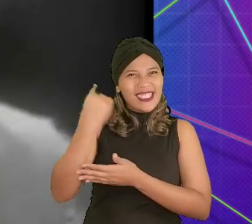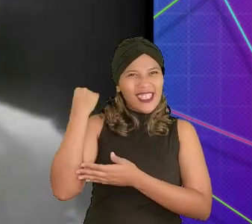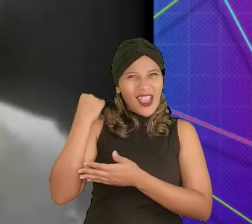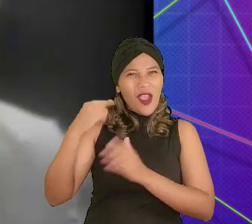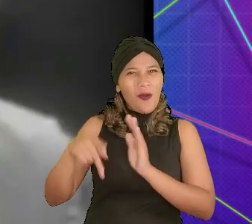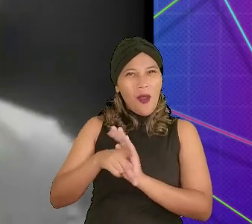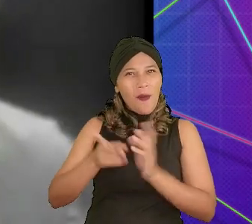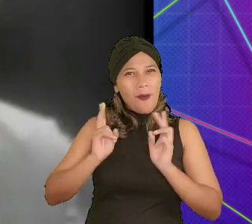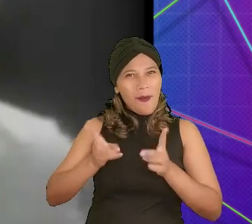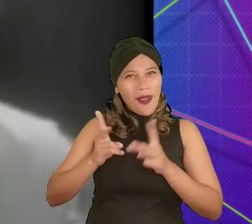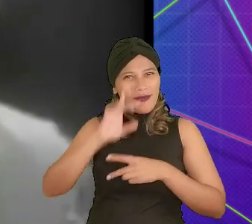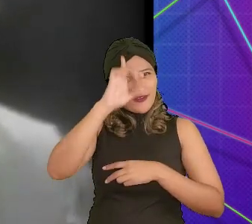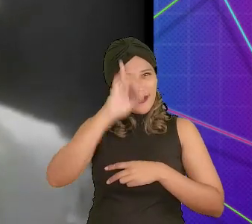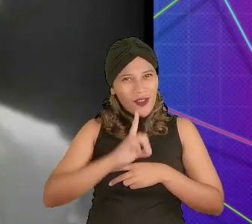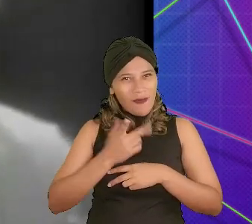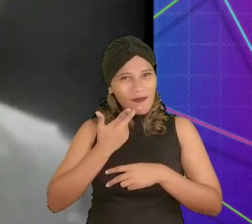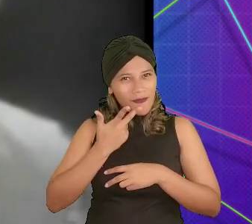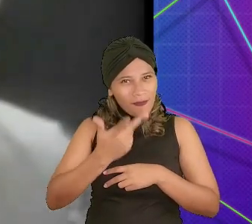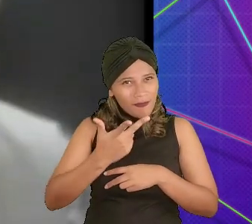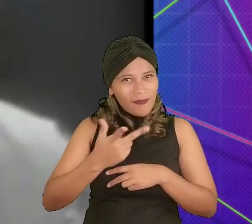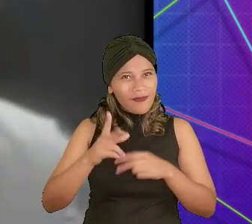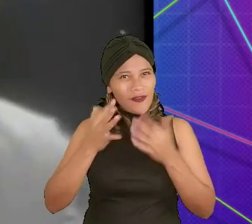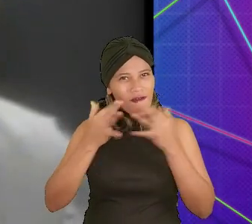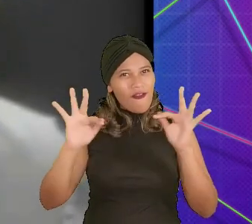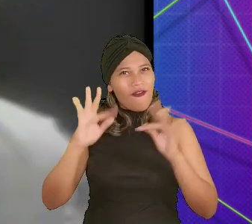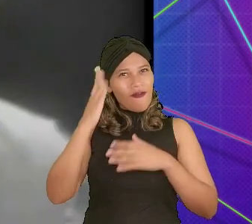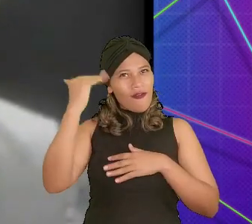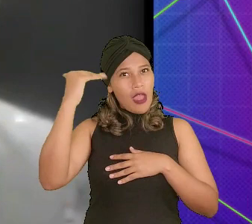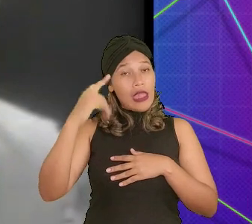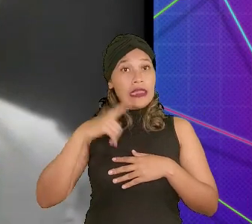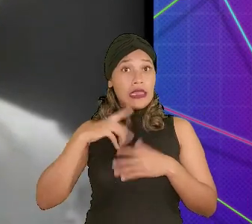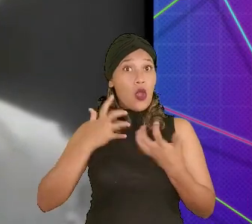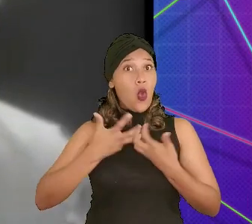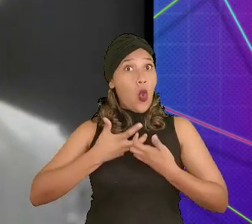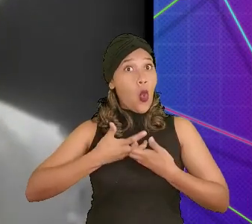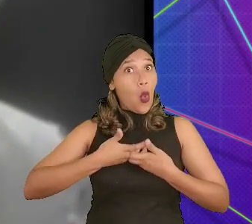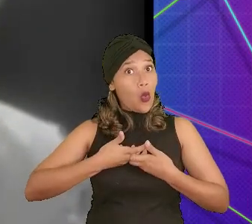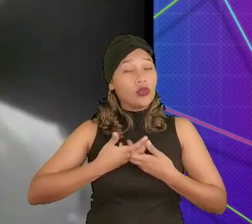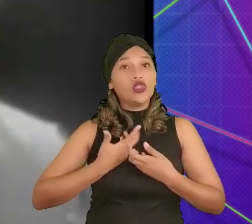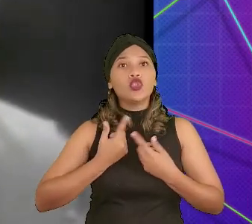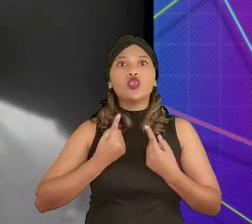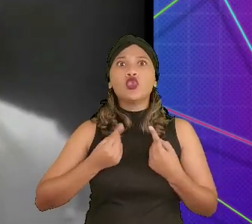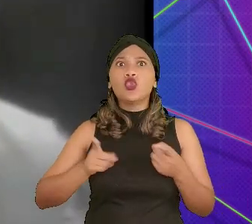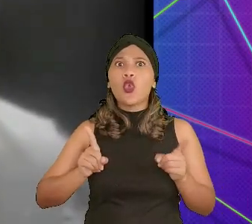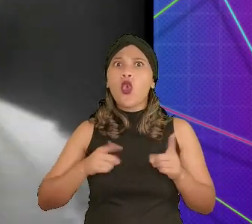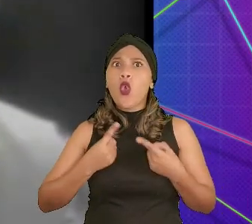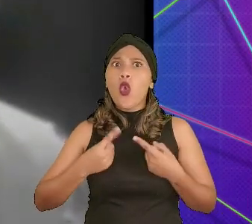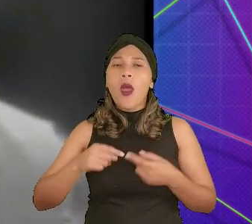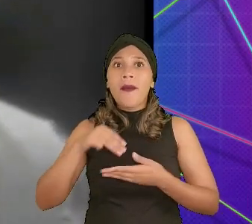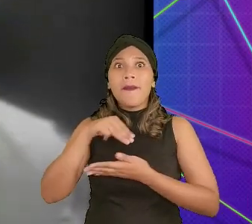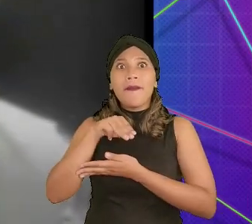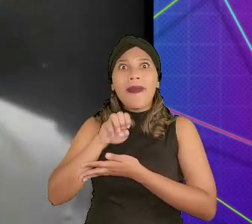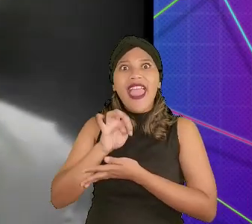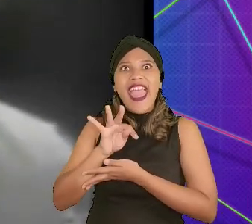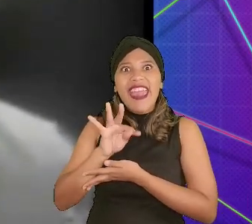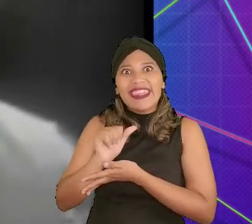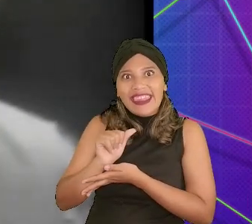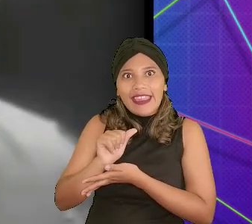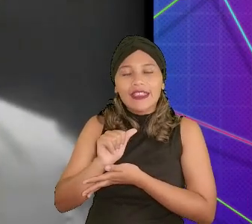de Alfred Hitchcock, podemos perceber um elemento bem mais complexo: os sons